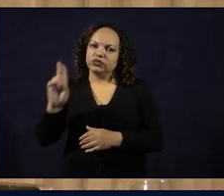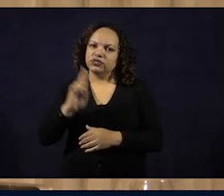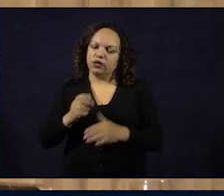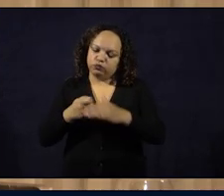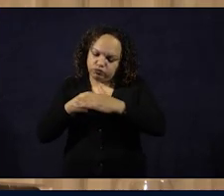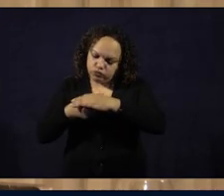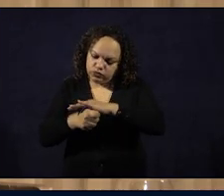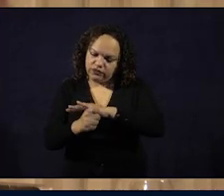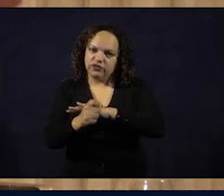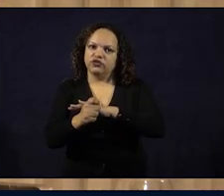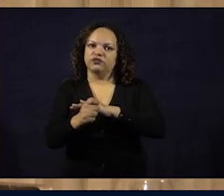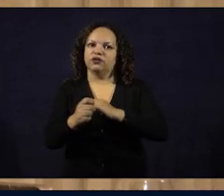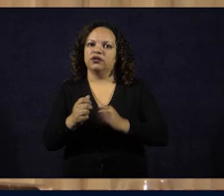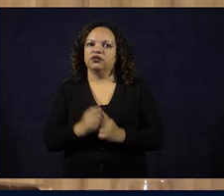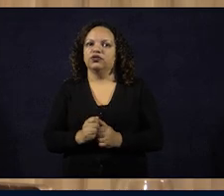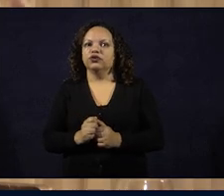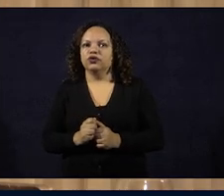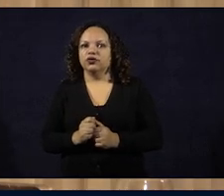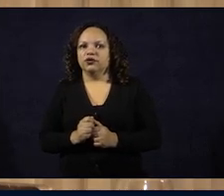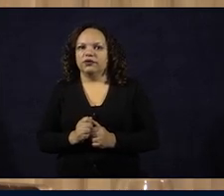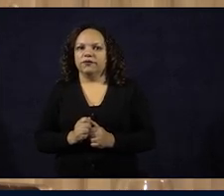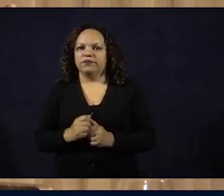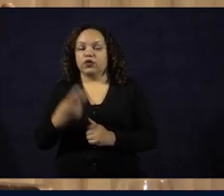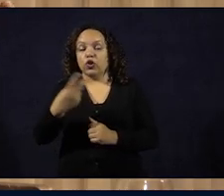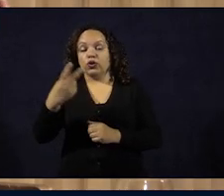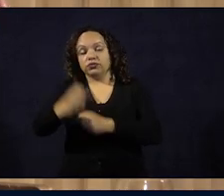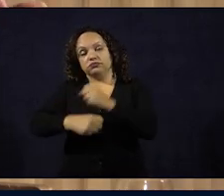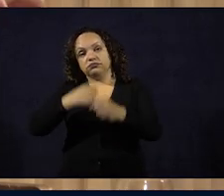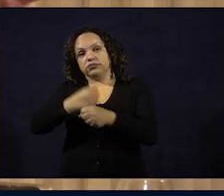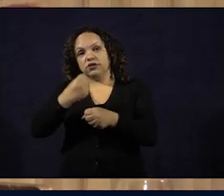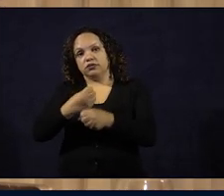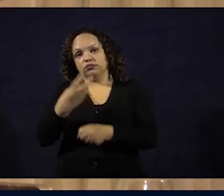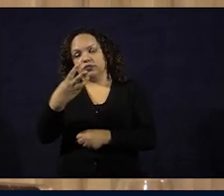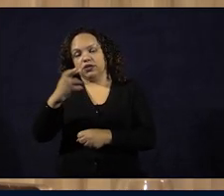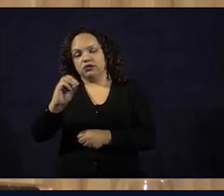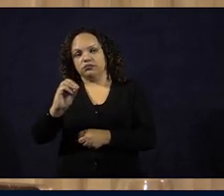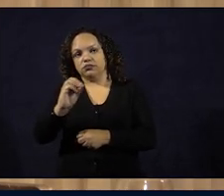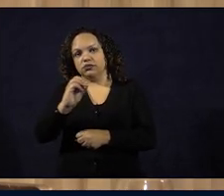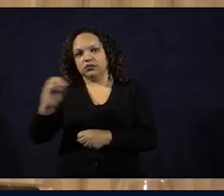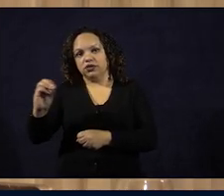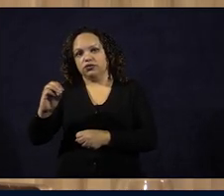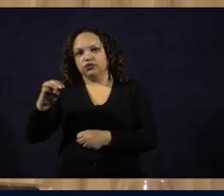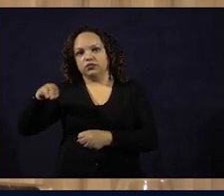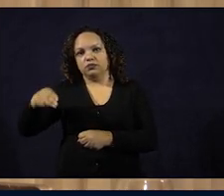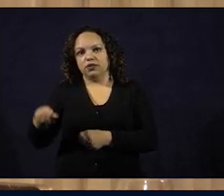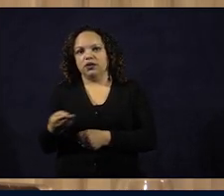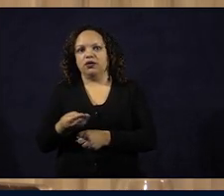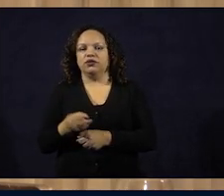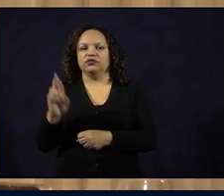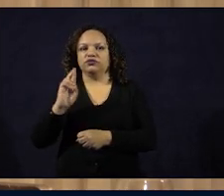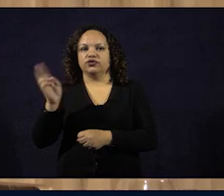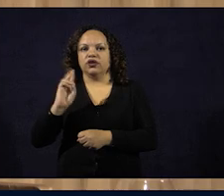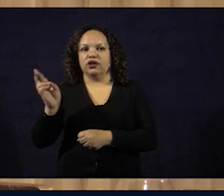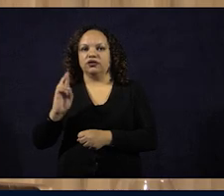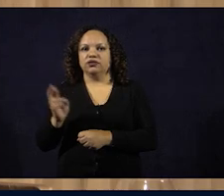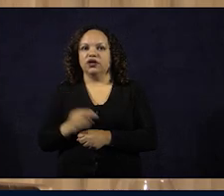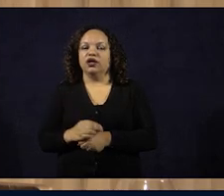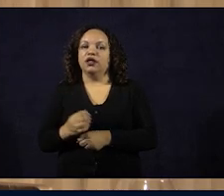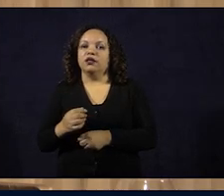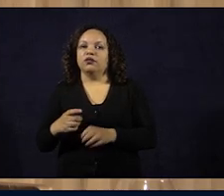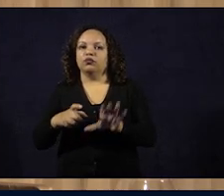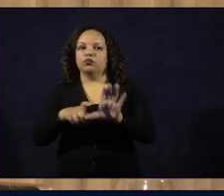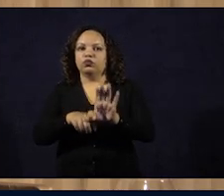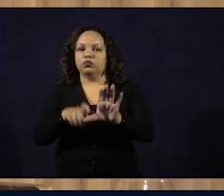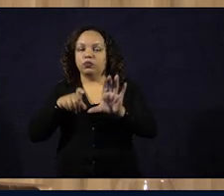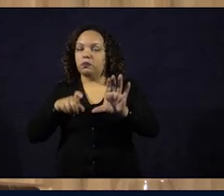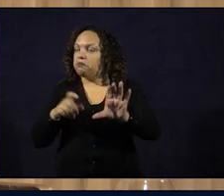investimentos no Porto de Santos. Nós investimos, nos últimos 2 anos, quase R$300 milhões, independente do contrato da FIPS ter sido